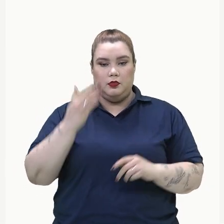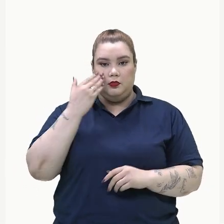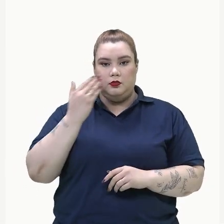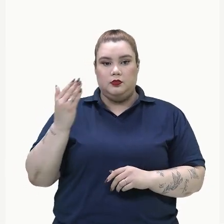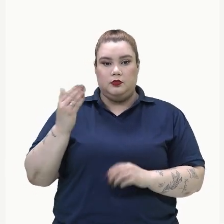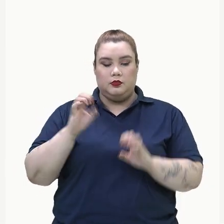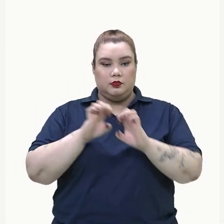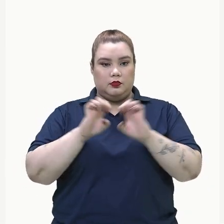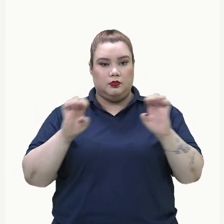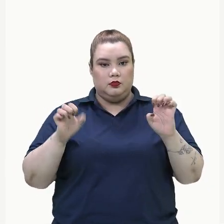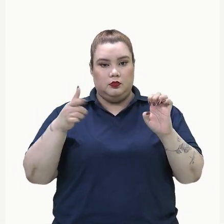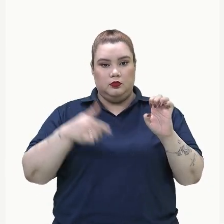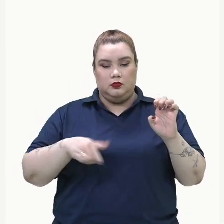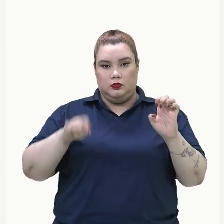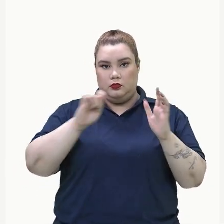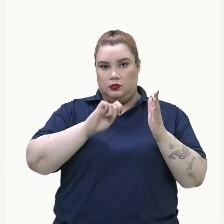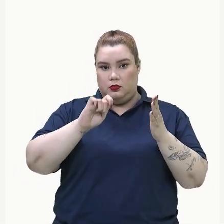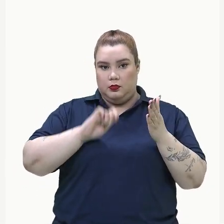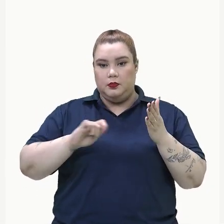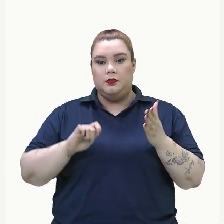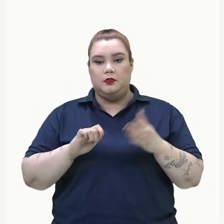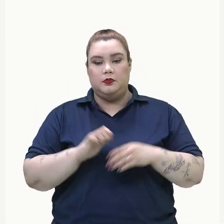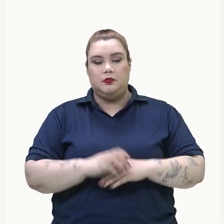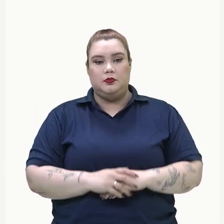nossa expressão.